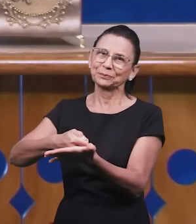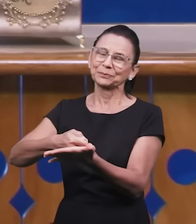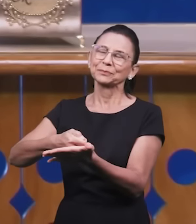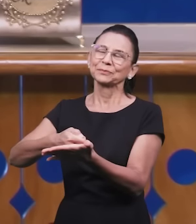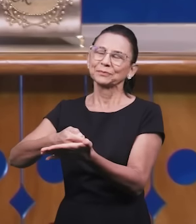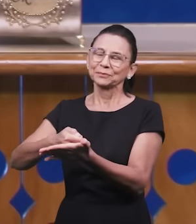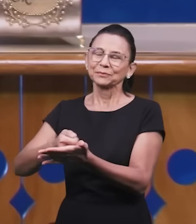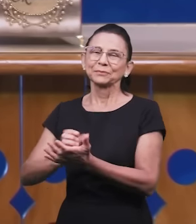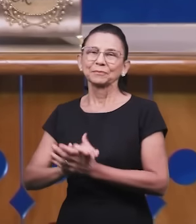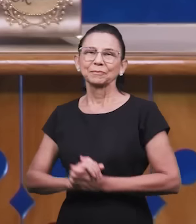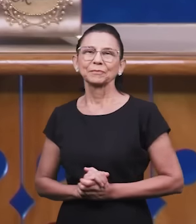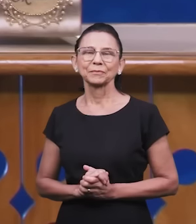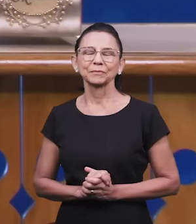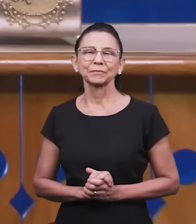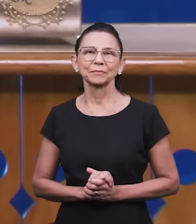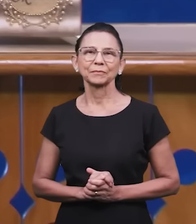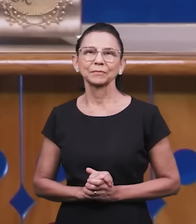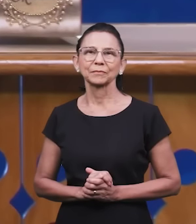uma frase